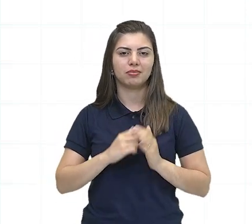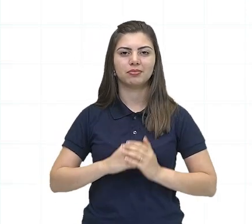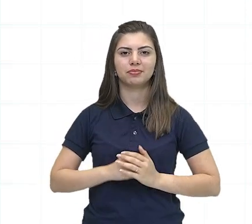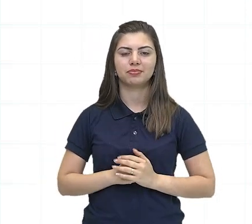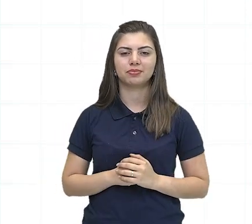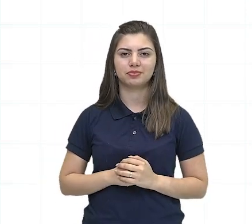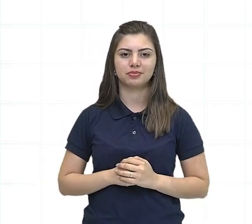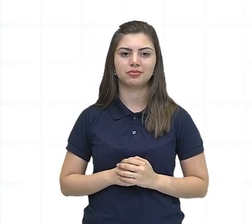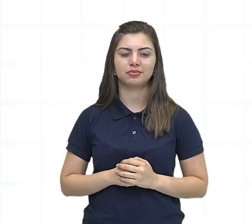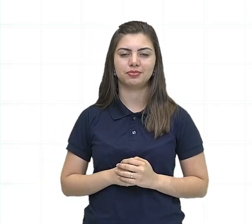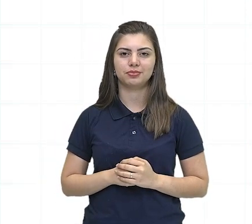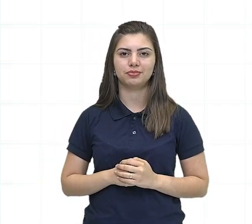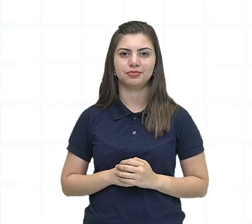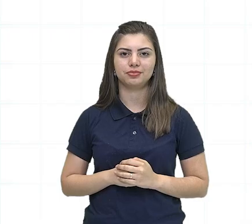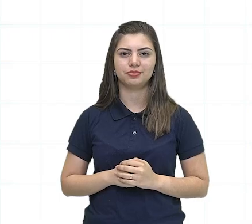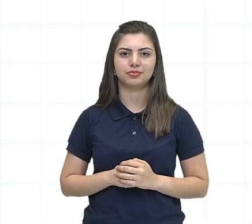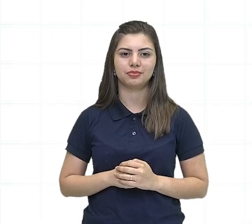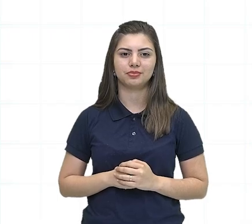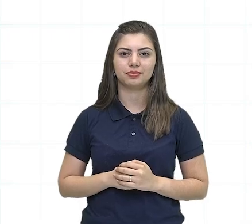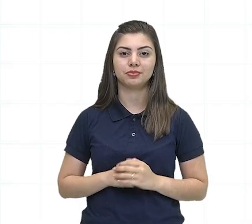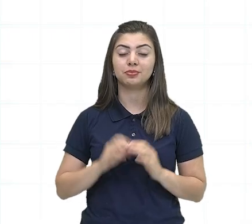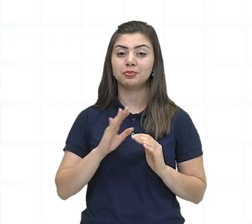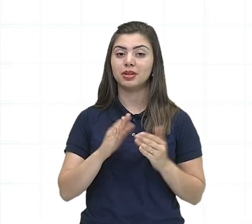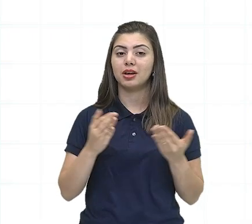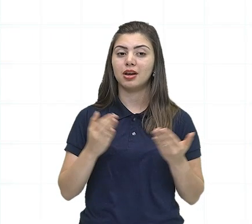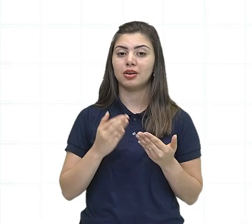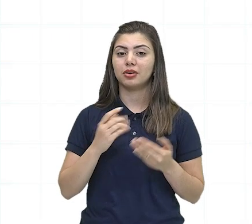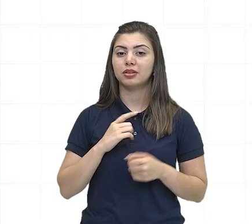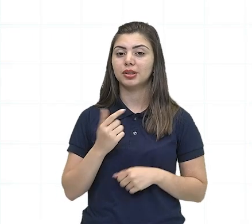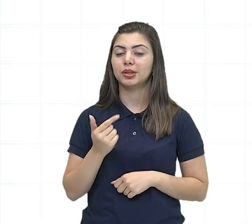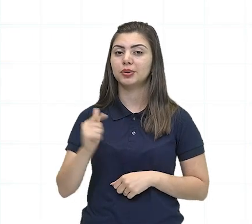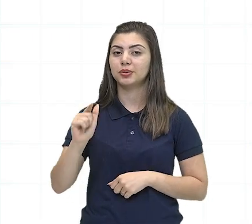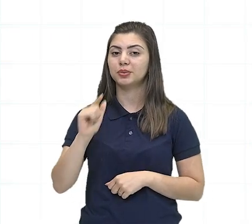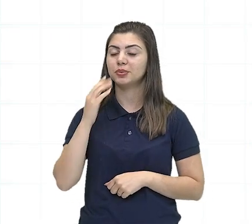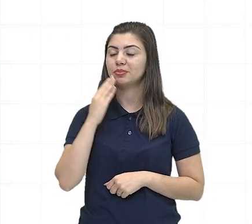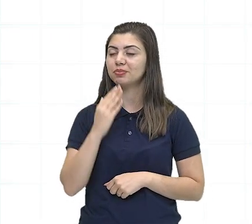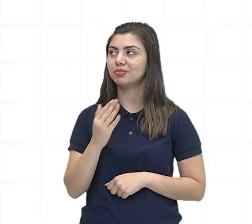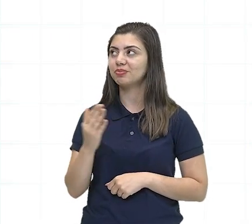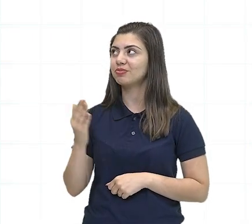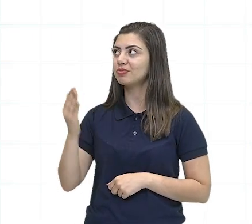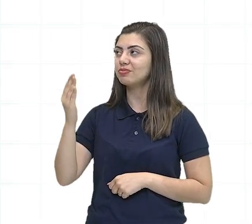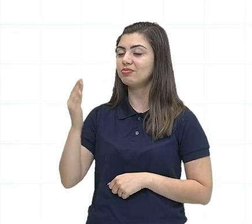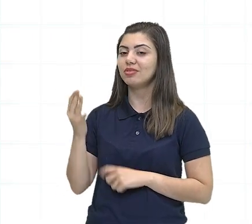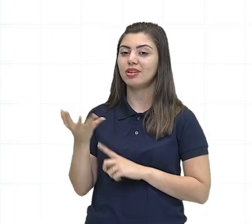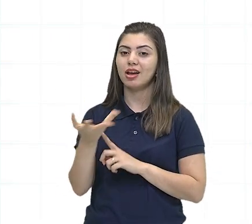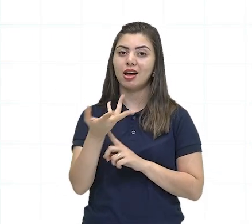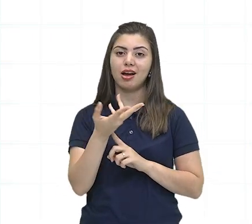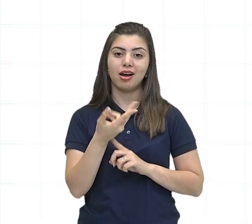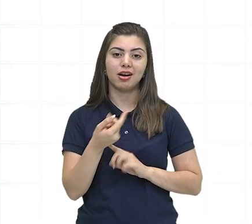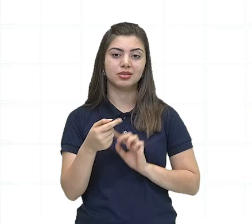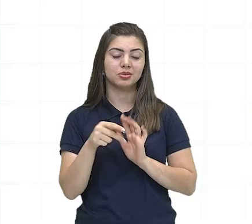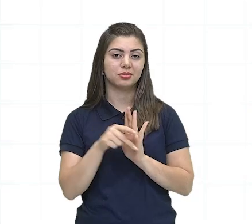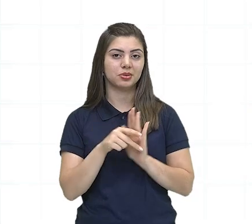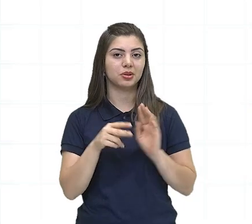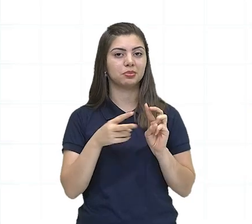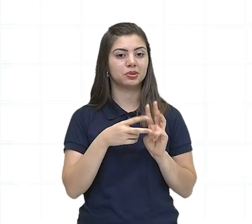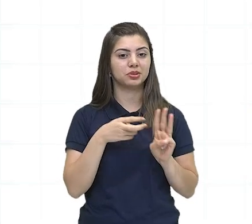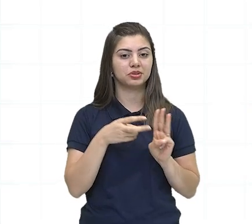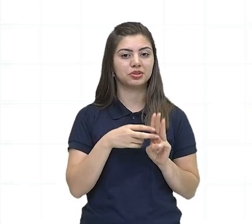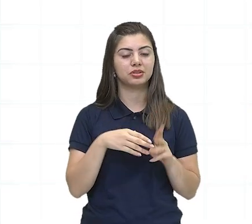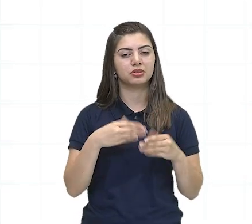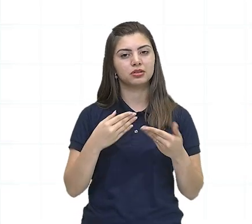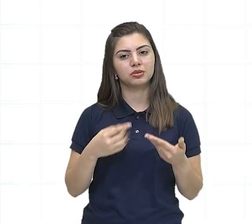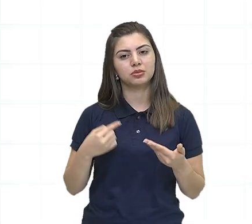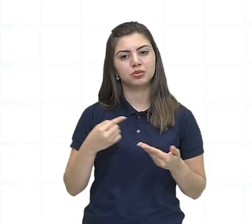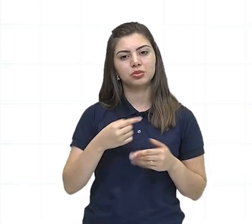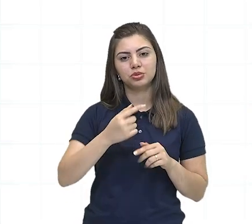textura. Então, vamos falar agora sobre obras de arte indígena. As formas geométricas são utilizadas ainda hoje